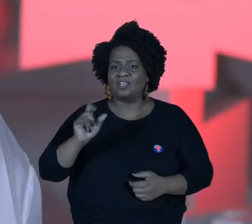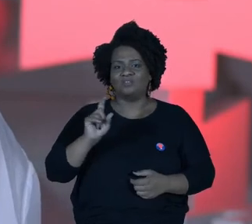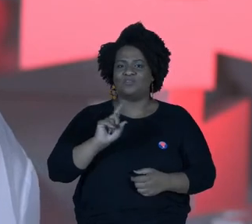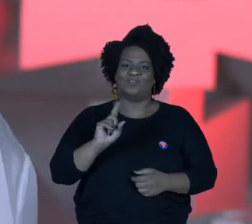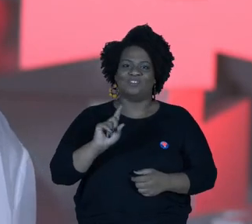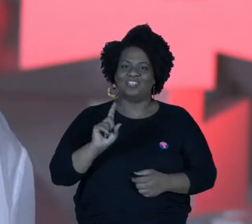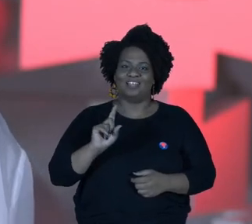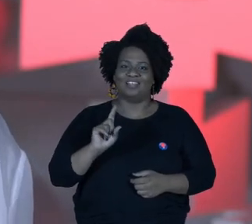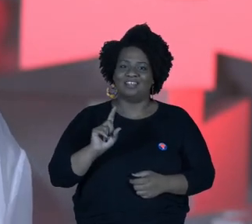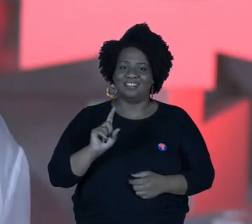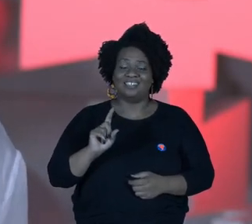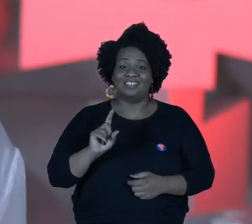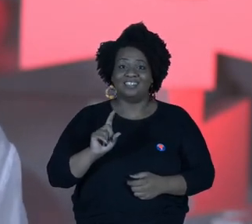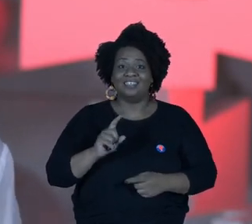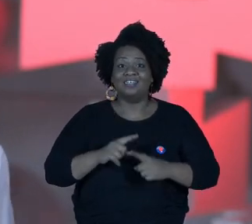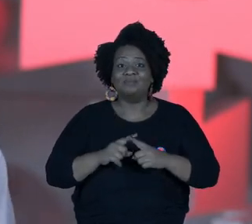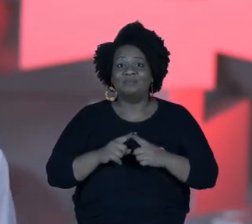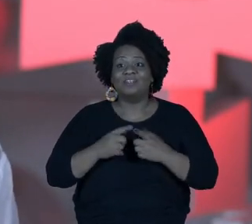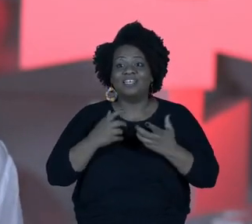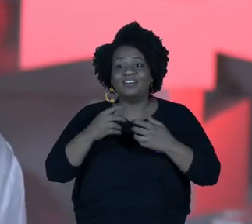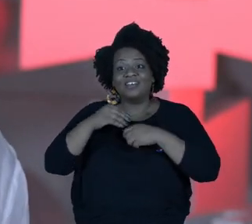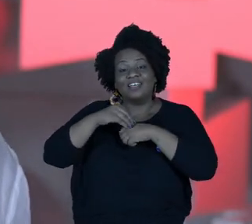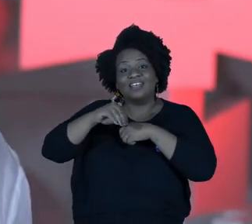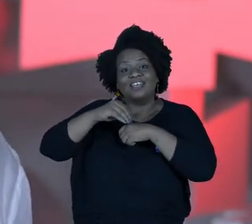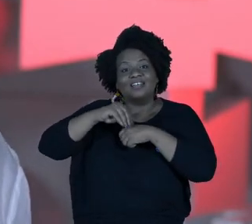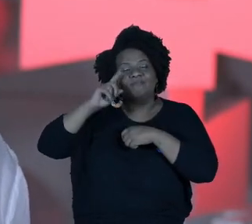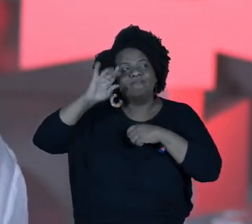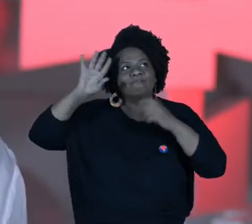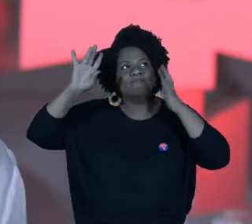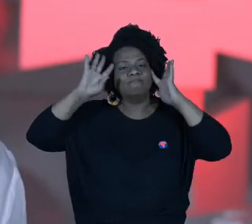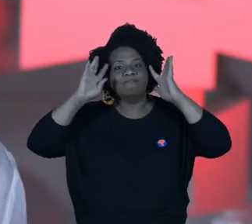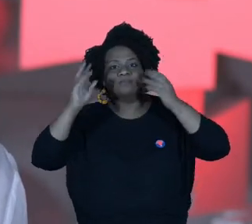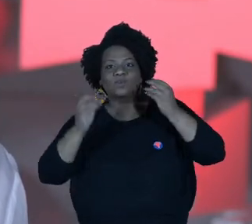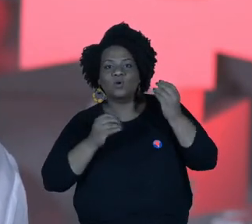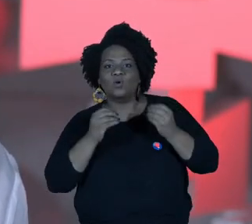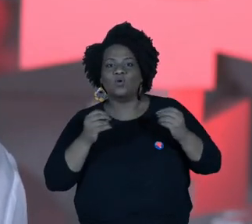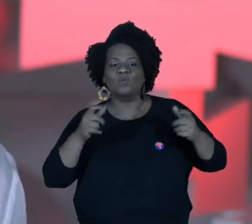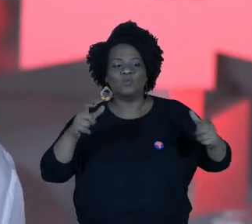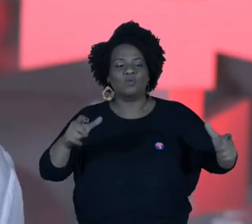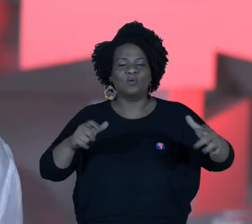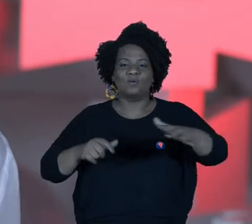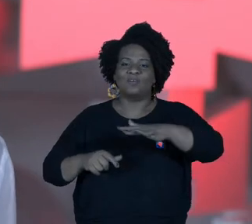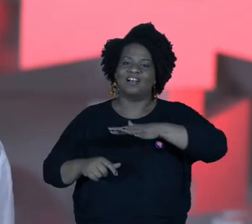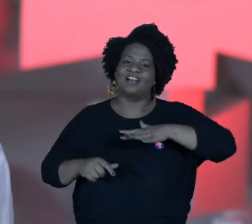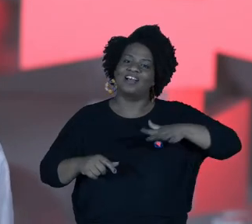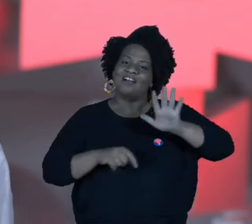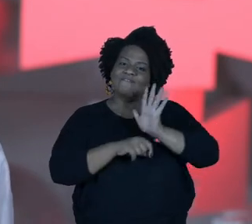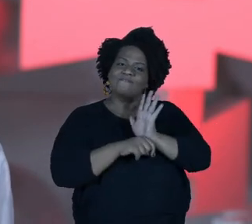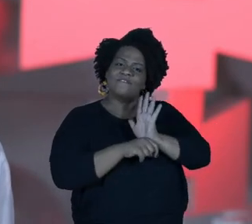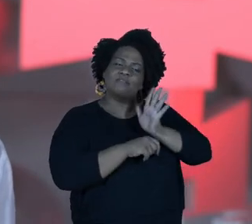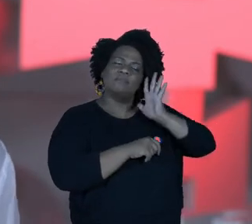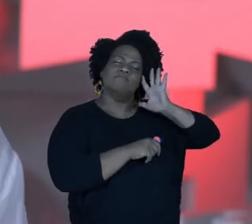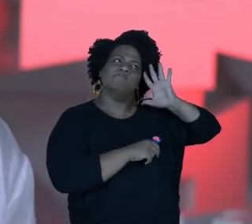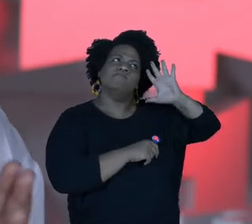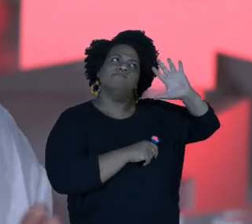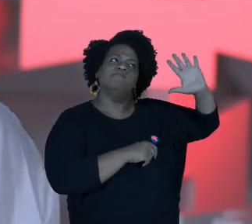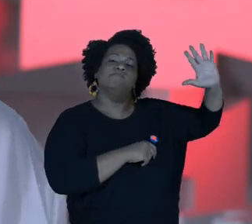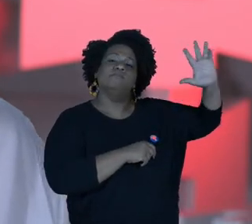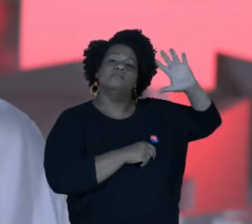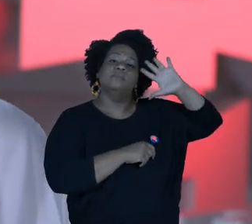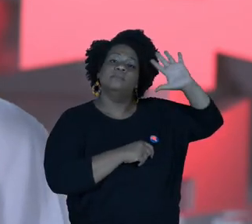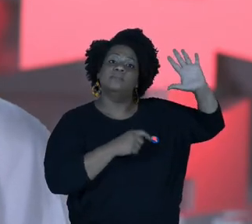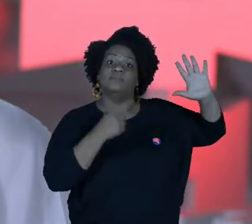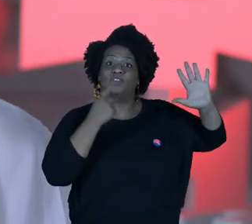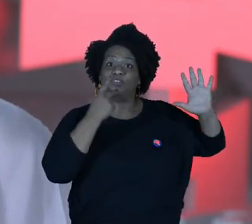história. O que eu quero pensar aqui é como ele constrói uma espacialidade no seu filme. Já que a gente está